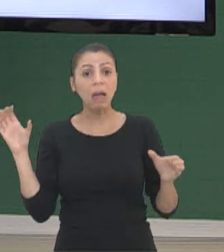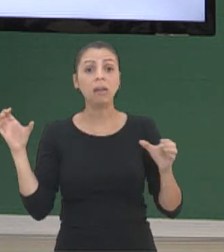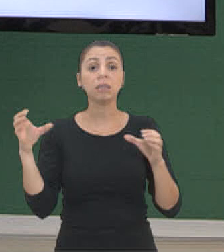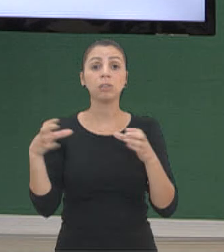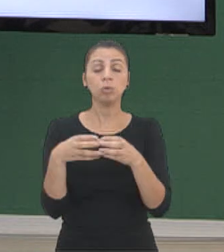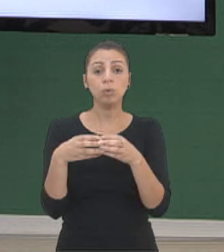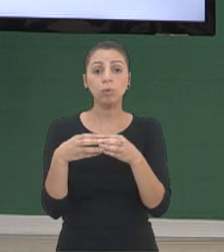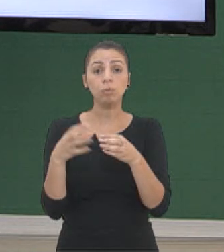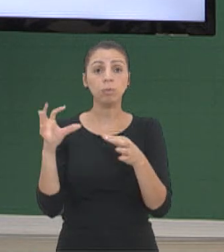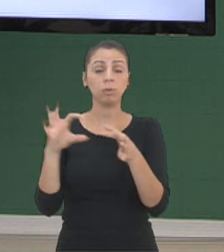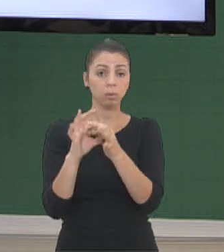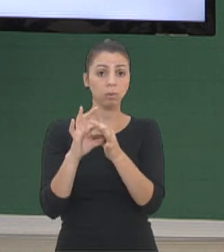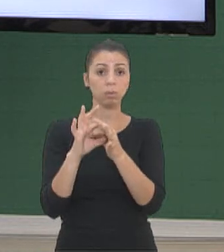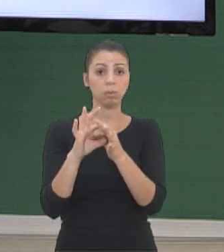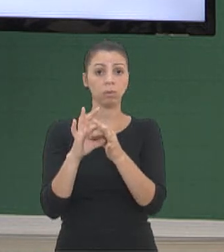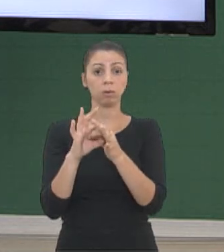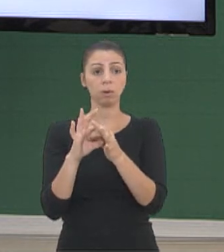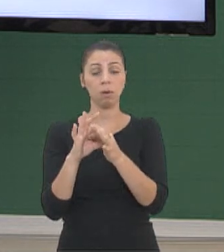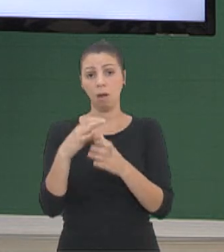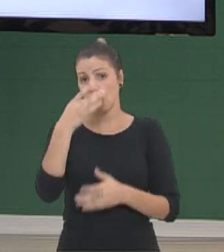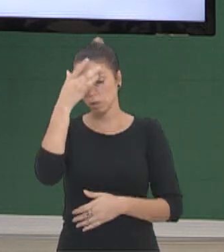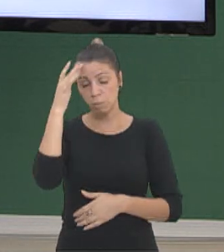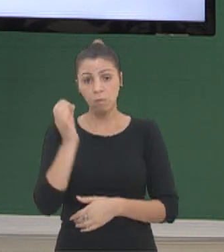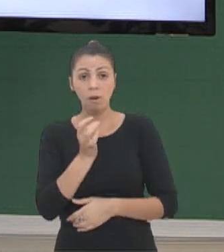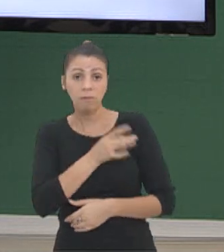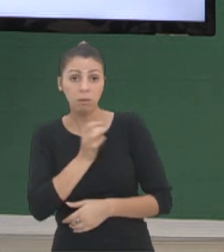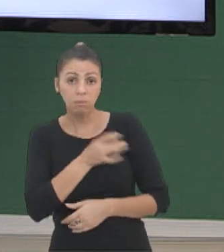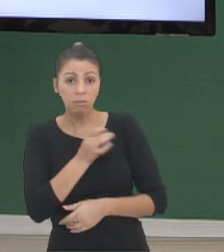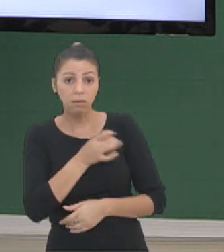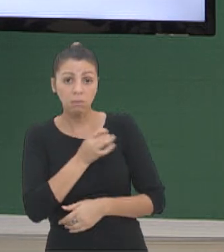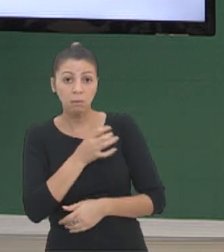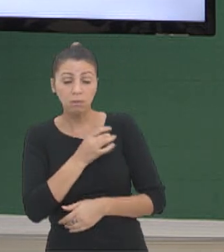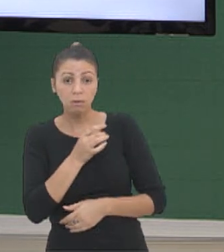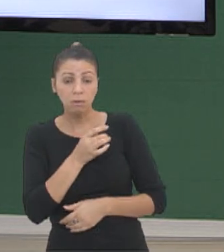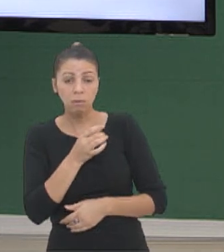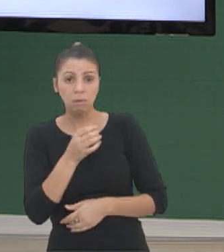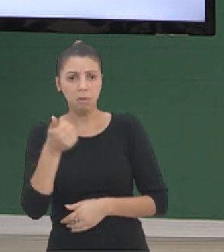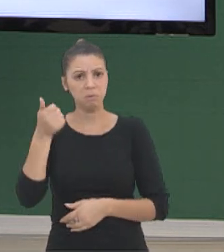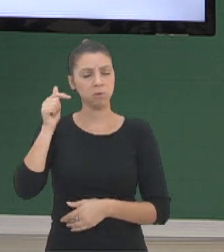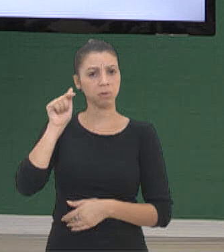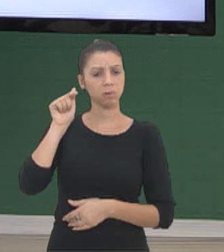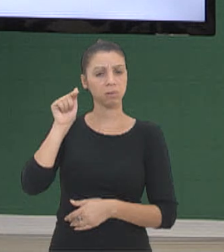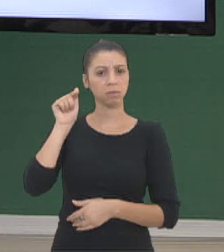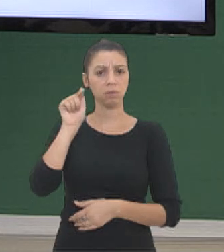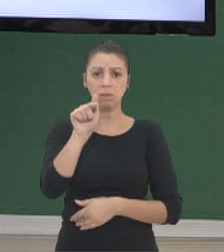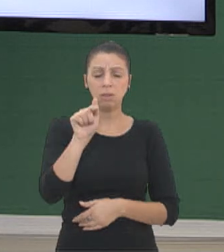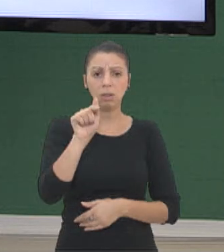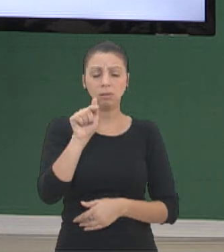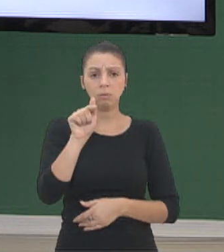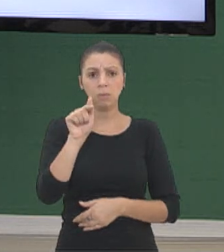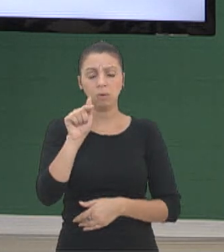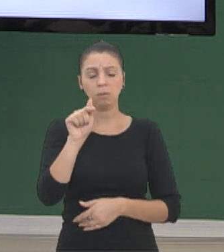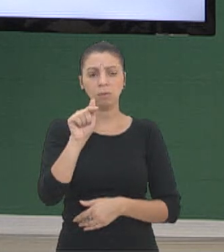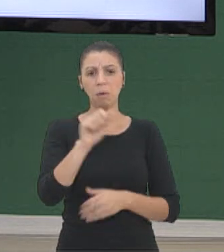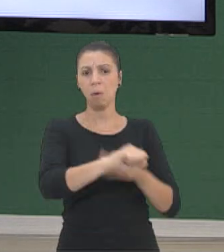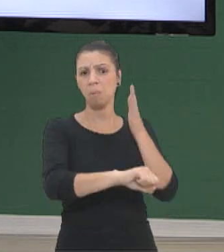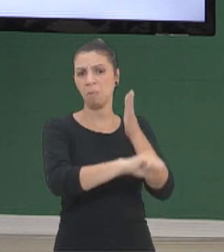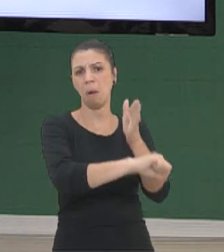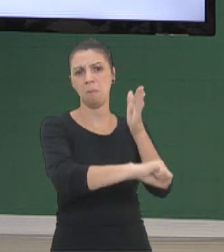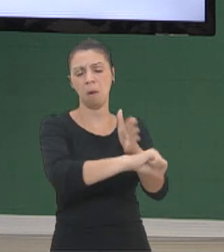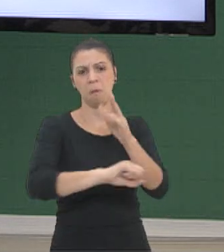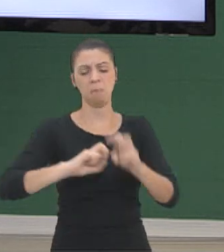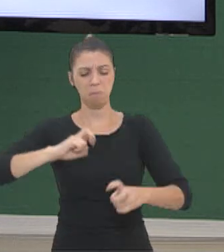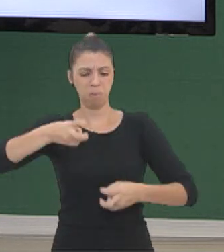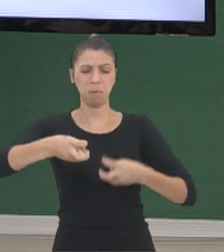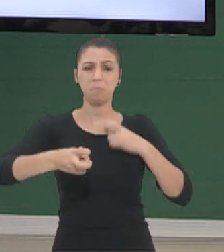líderes radicais vão começar a perder o poder. As pessoas vão ficar amedrontadas. 17 mil pessoas sendo levadas à guilhotina,